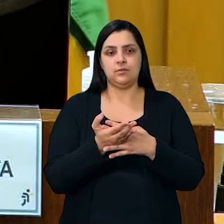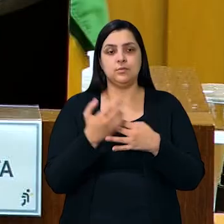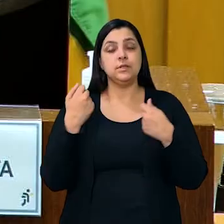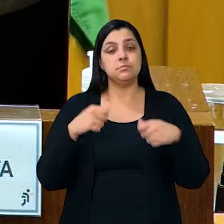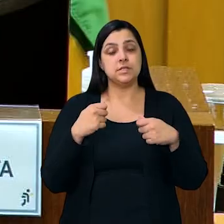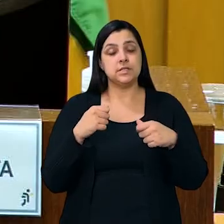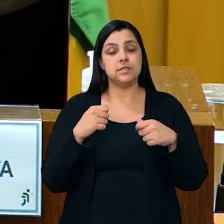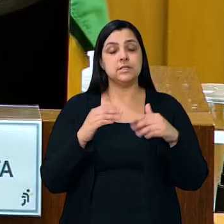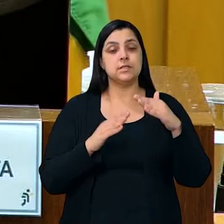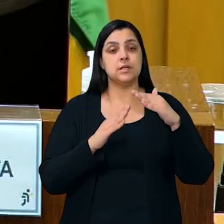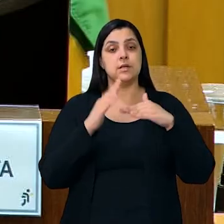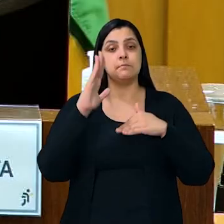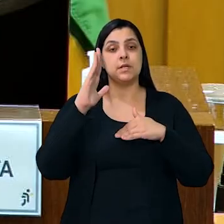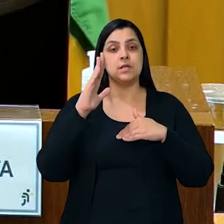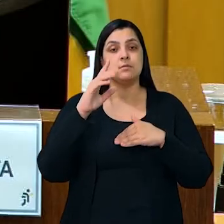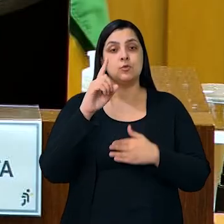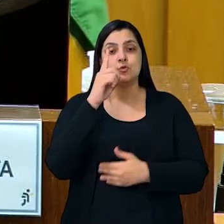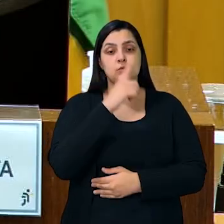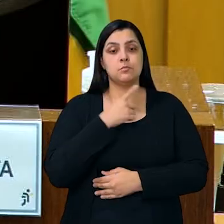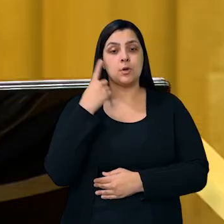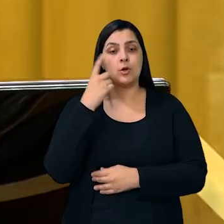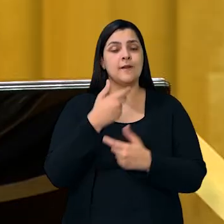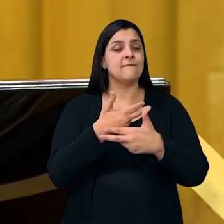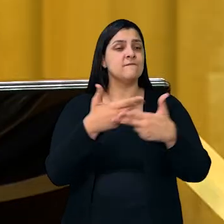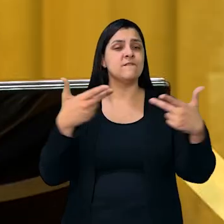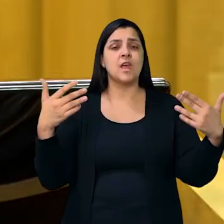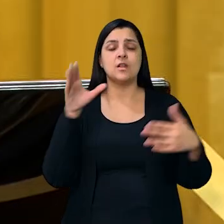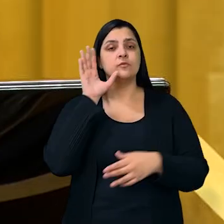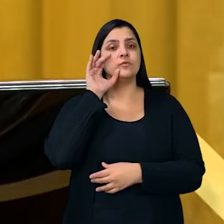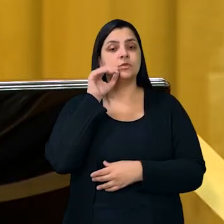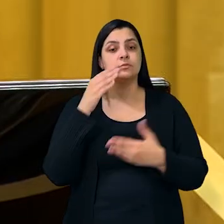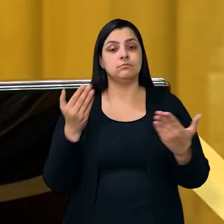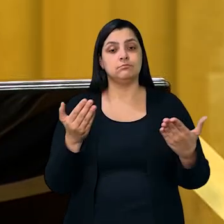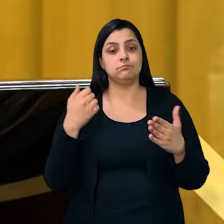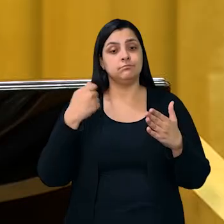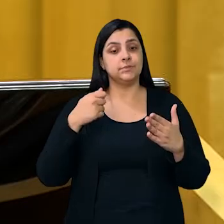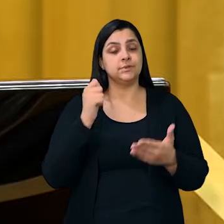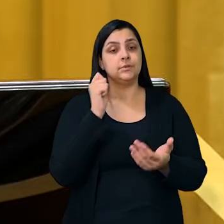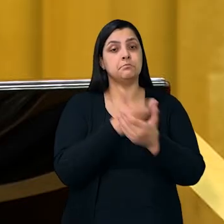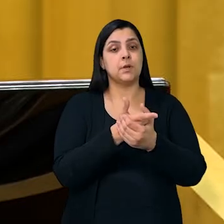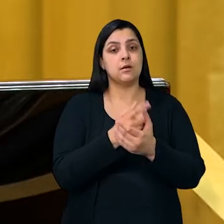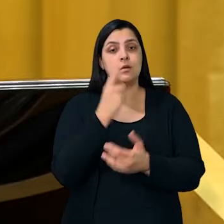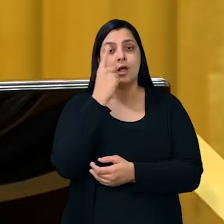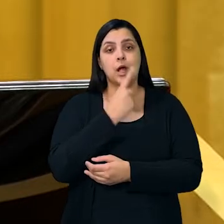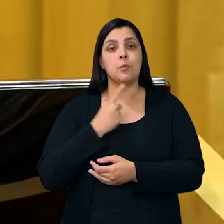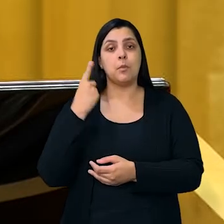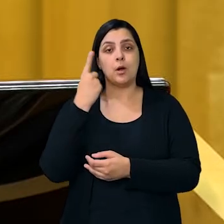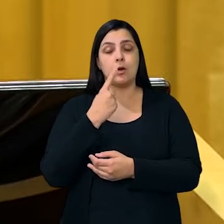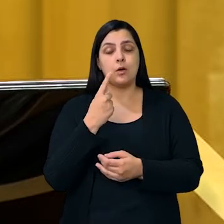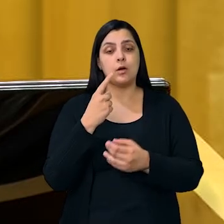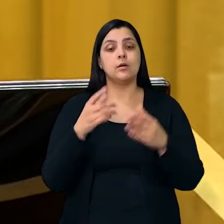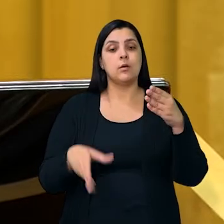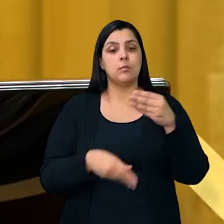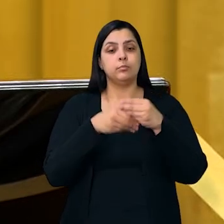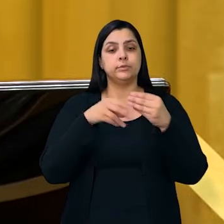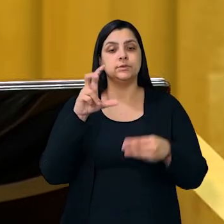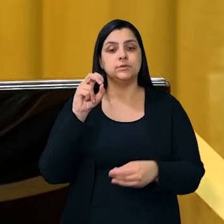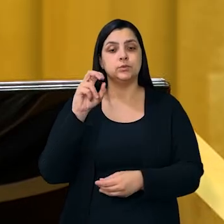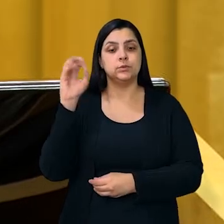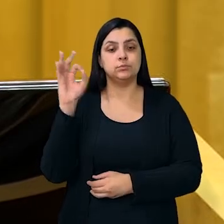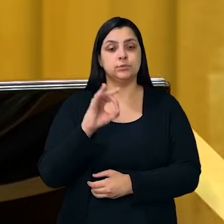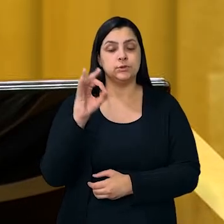intrajornada mínimo a diversos empregados, situação que gera o dever de pagar a hora suprimida com acréscimo